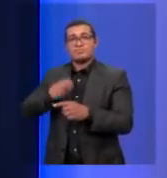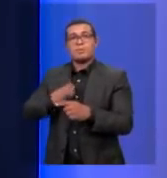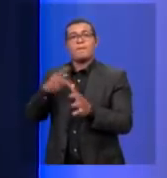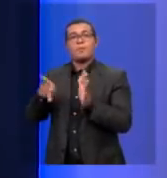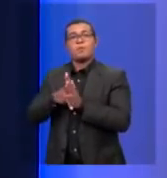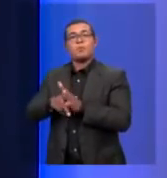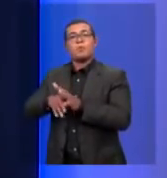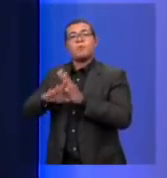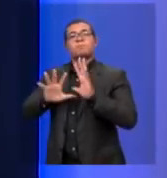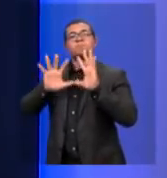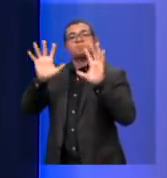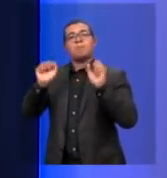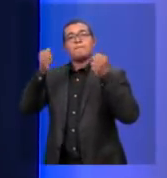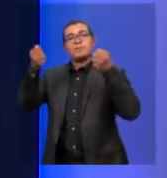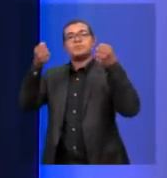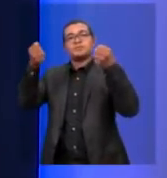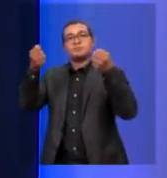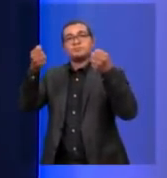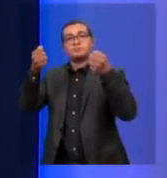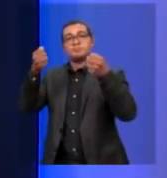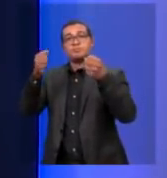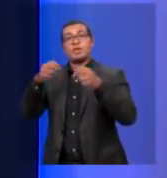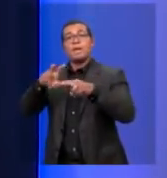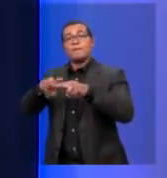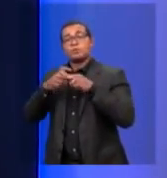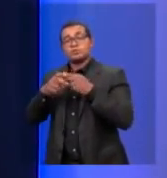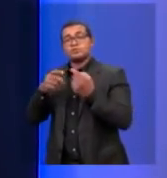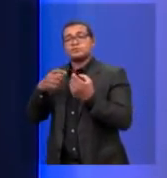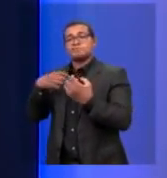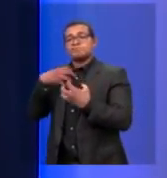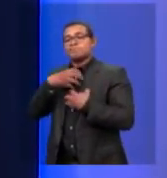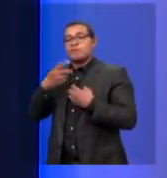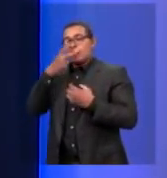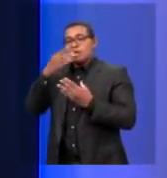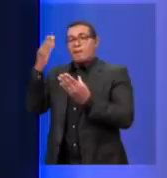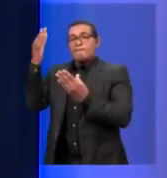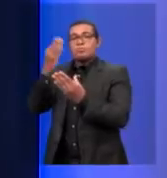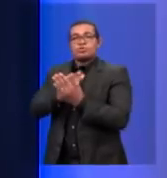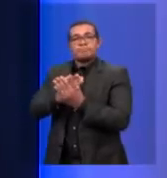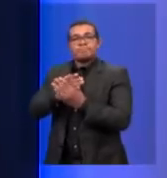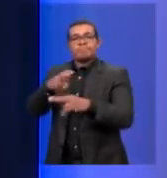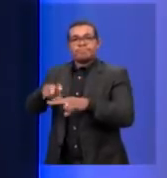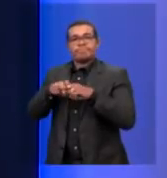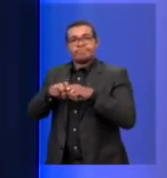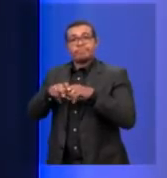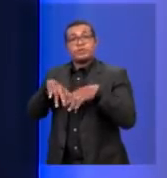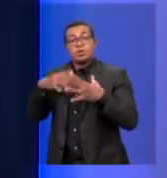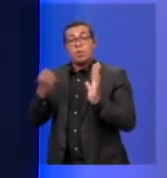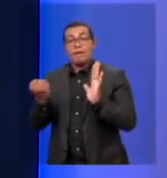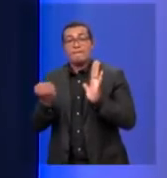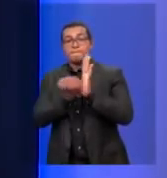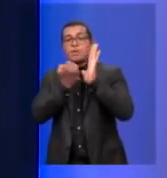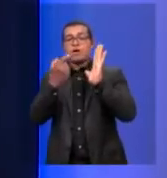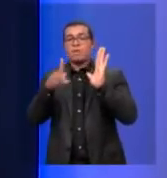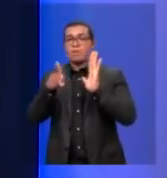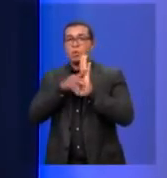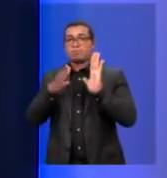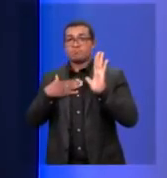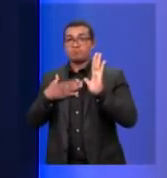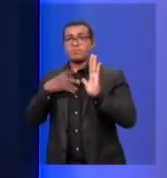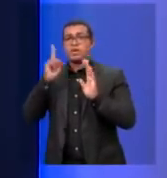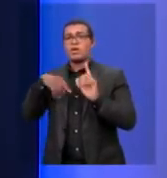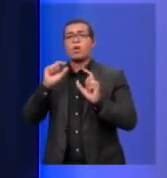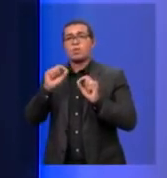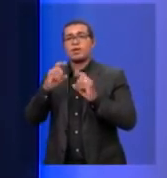terem sido é autuados indevidamente então nós somos uma marca do governo que queremos o diálogo ea repressão